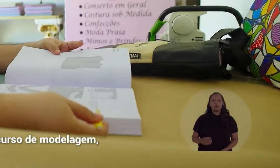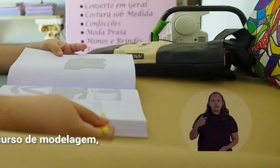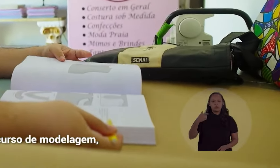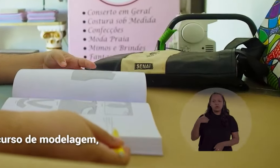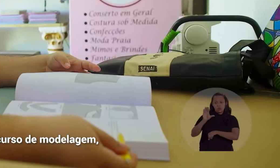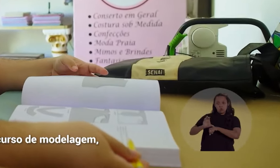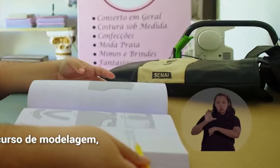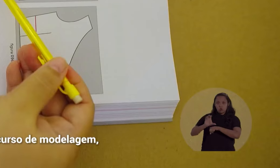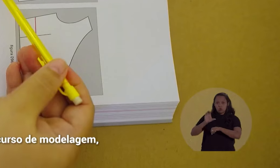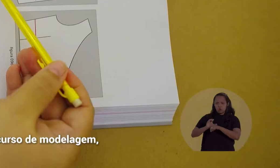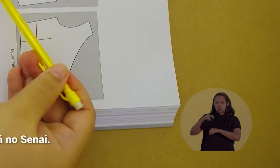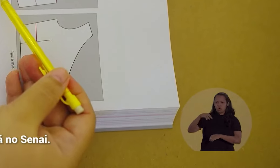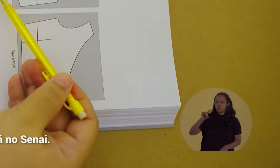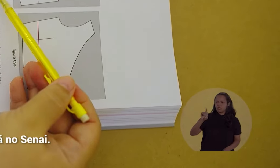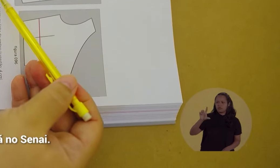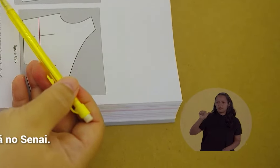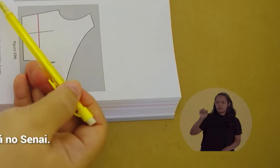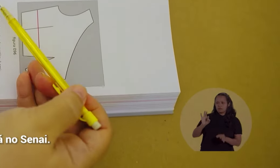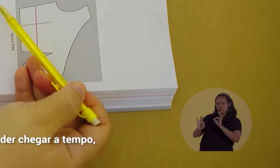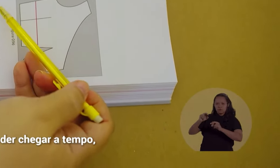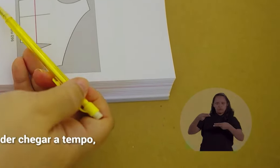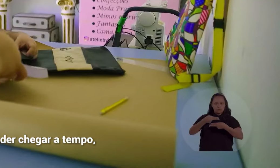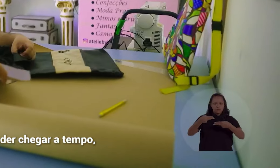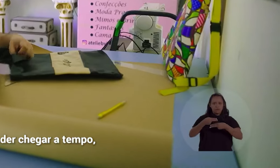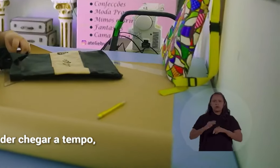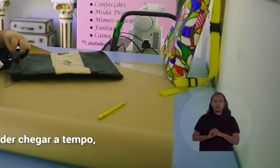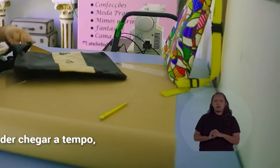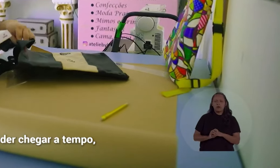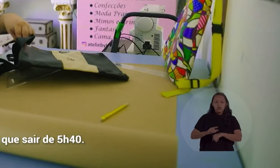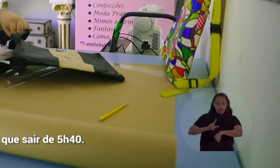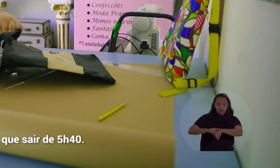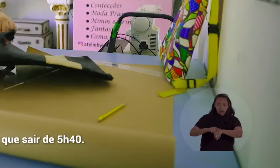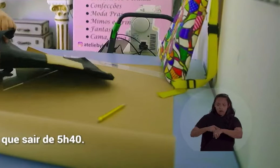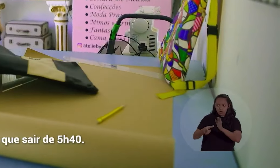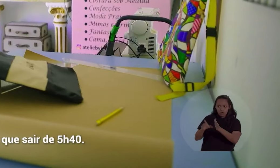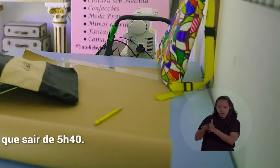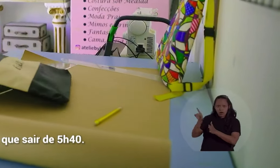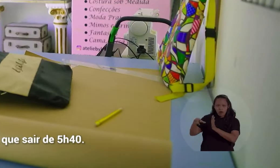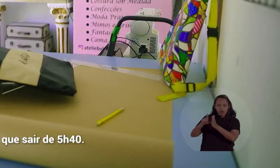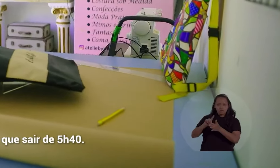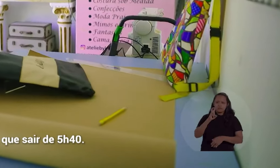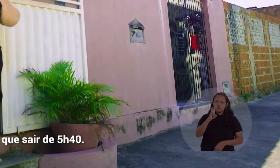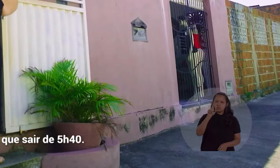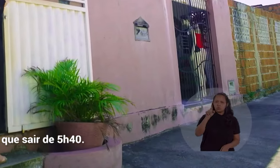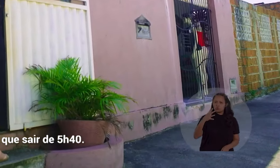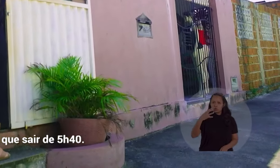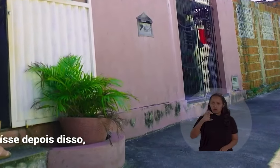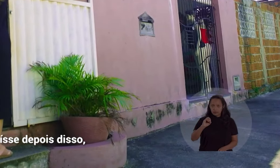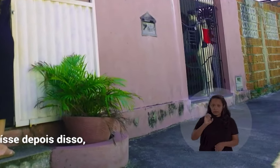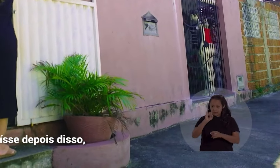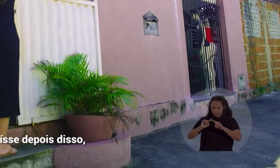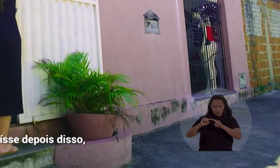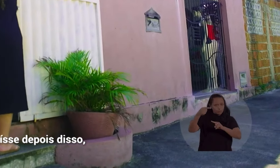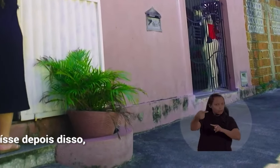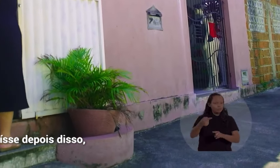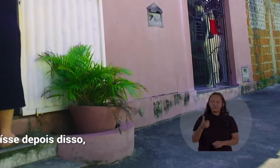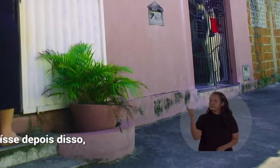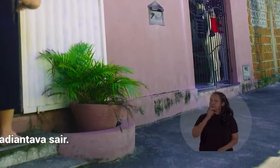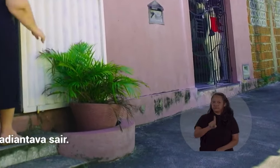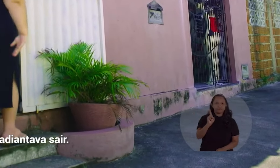eu fazia um curso de modelagem lá no Senai. Para me poder chegar a tempo, eu tinha que sair de 5h40. Se eu saísse